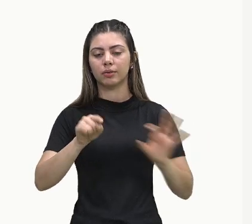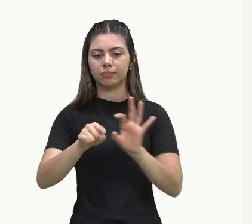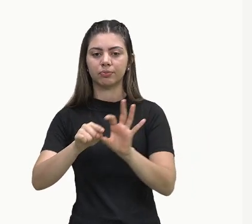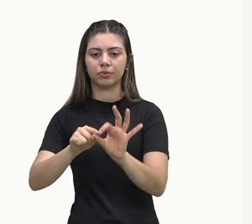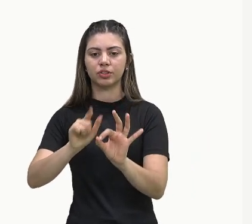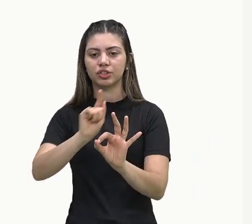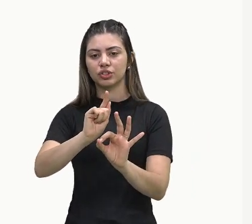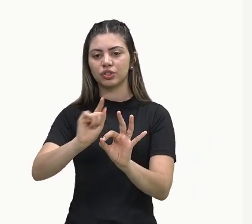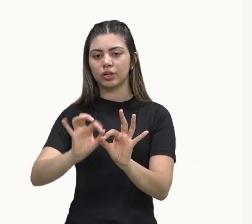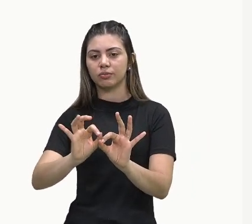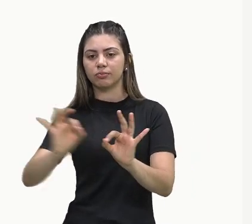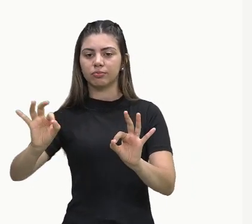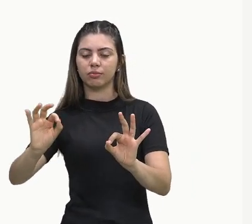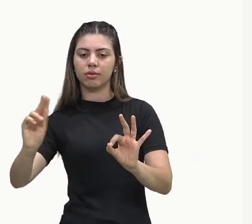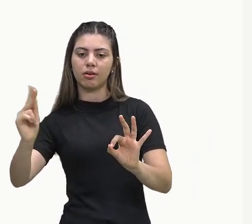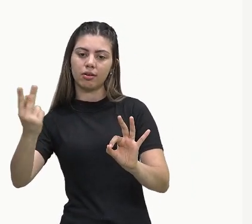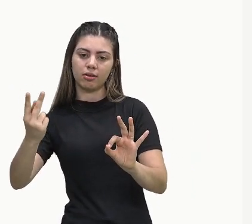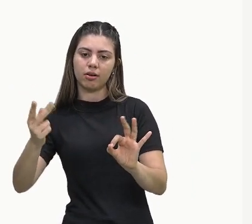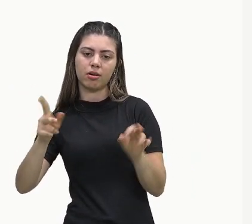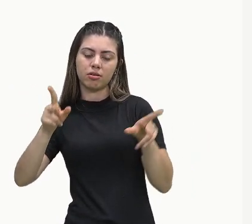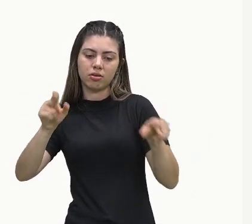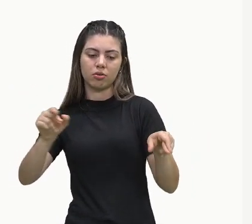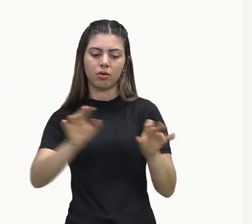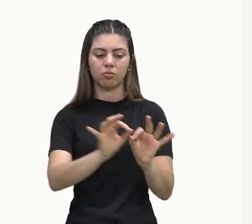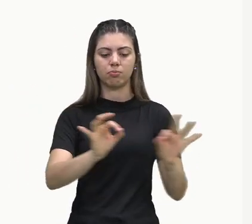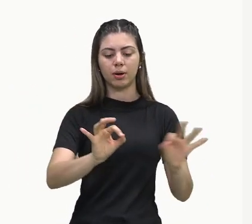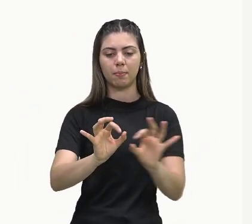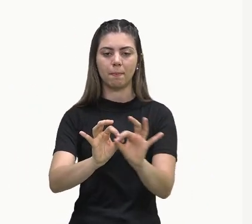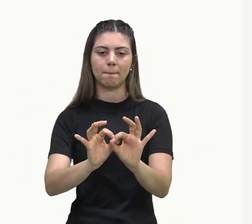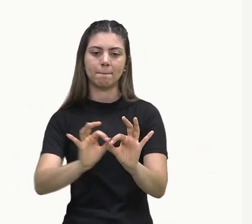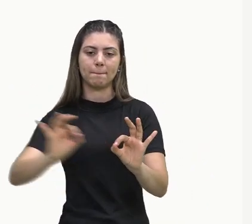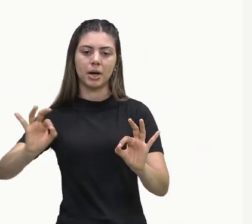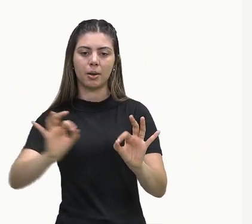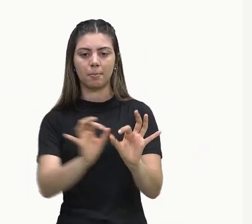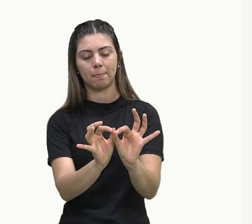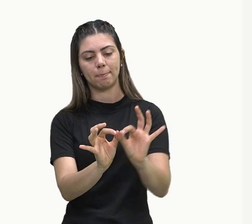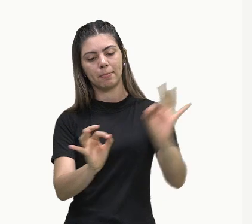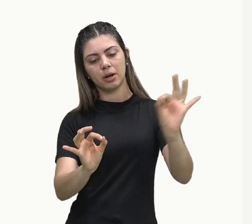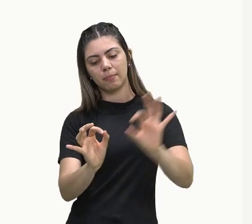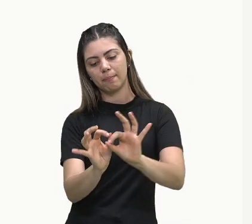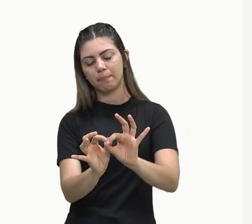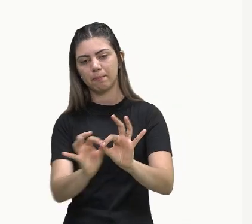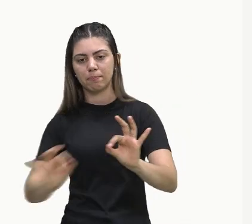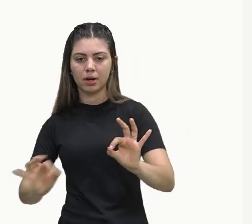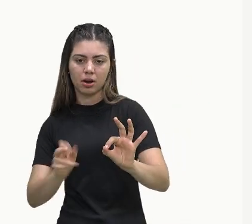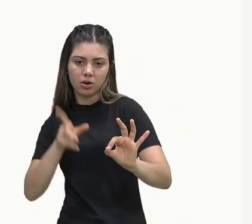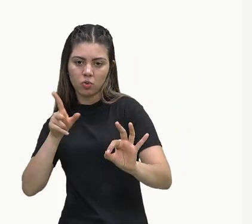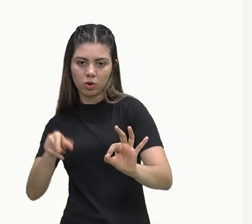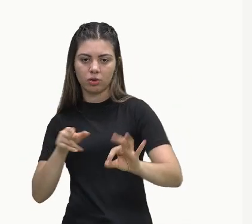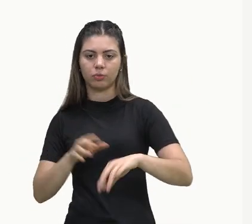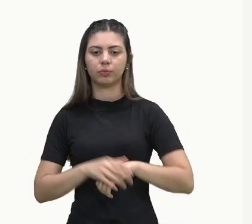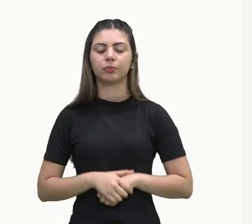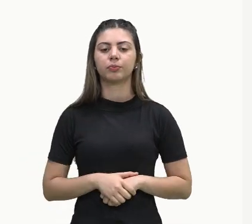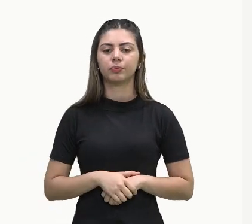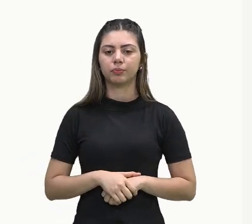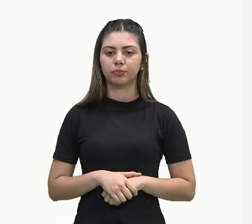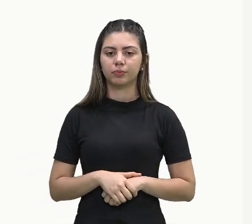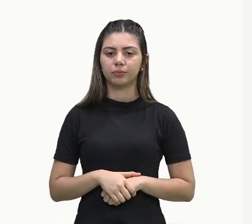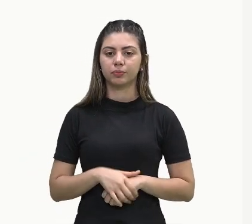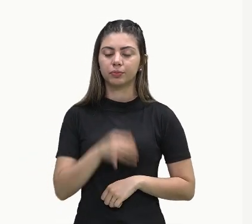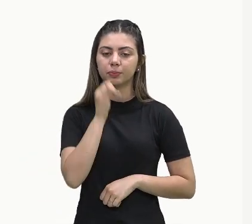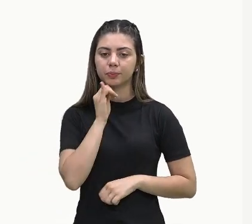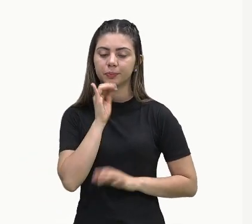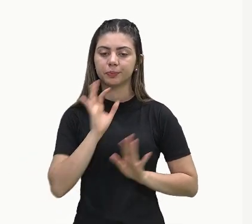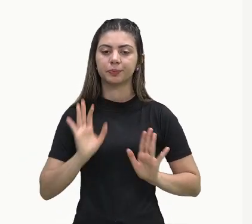mesmo faz funcionar para a outra mediana então sempre vai ser dividida n nessa parte vamos supor se